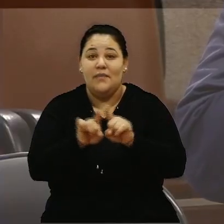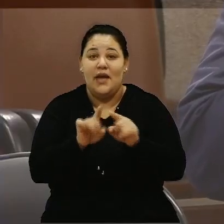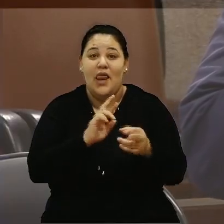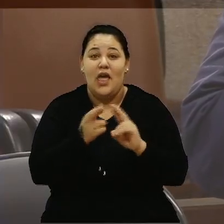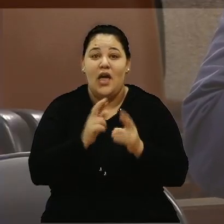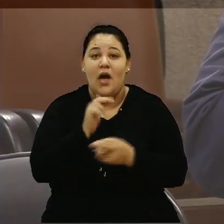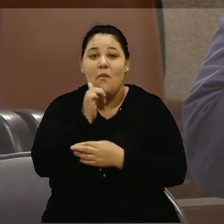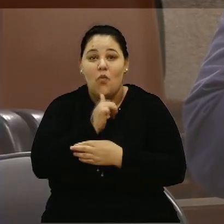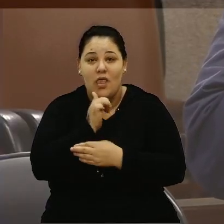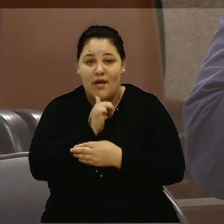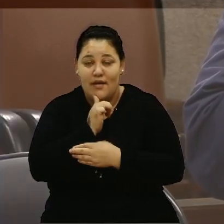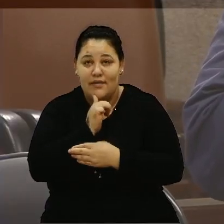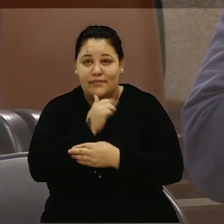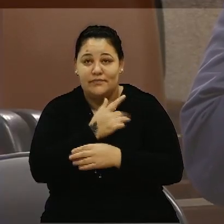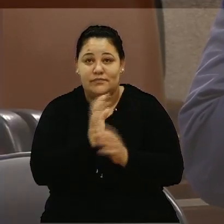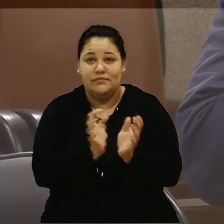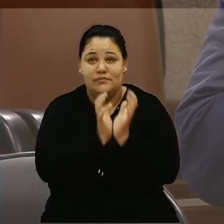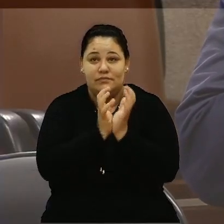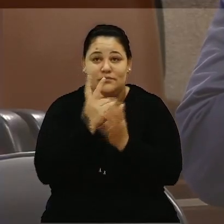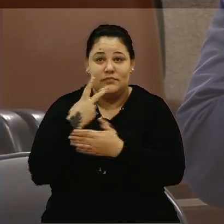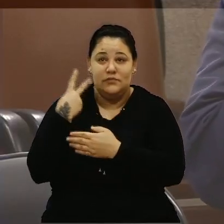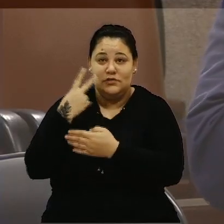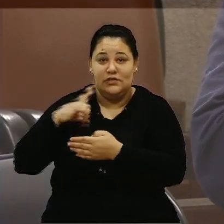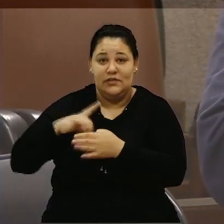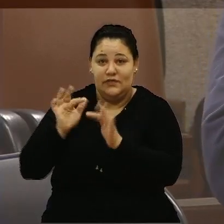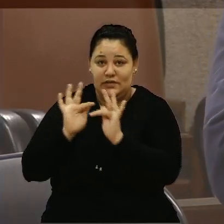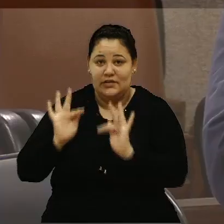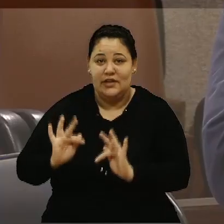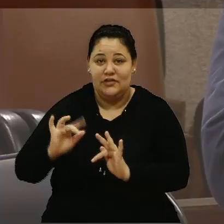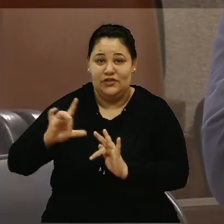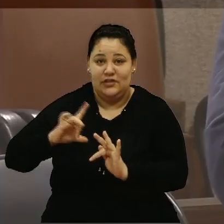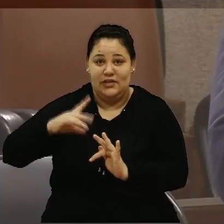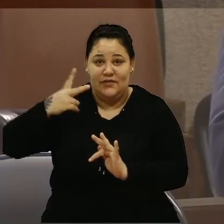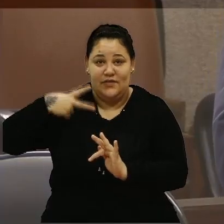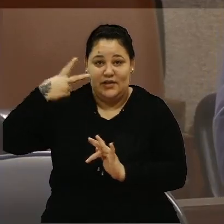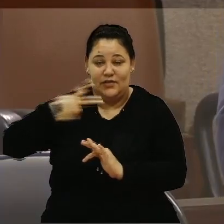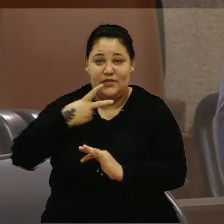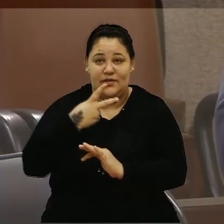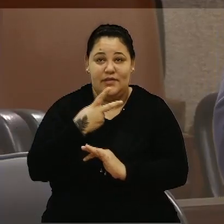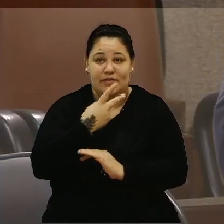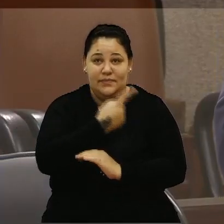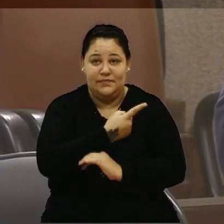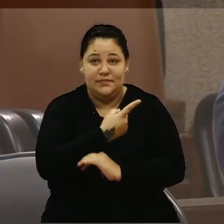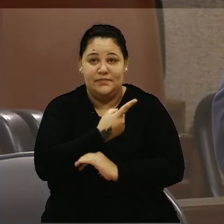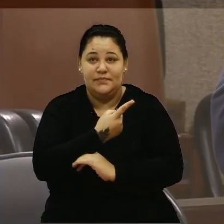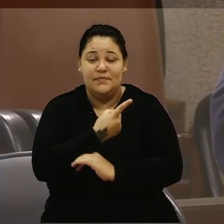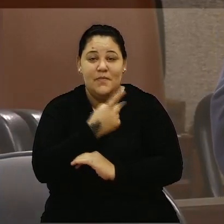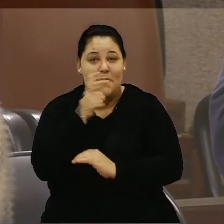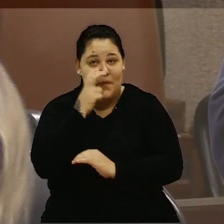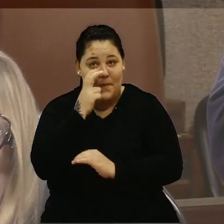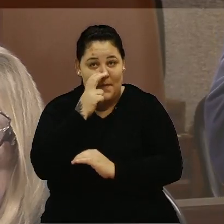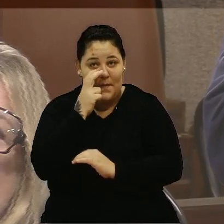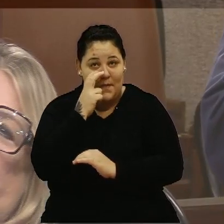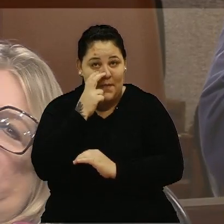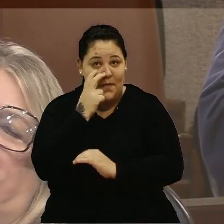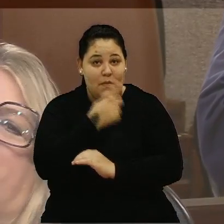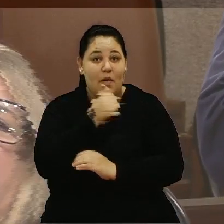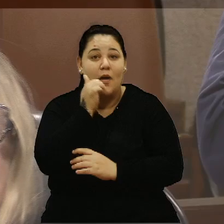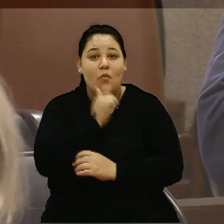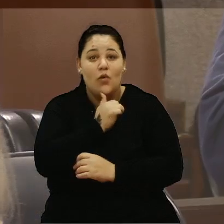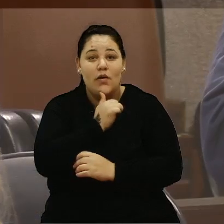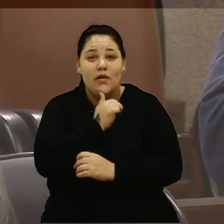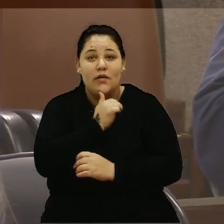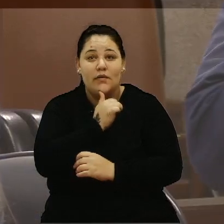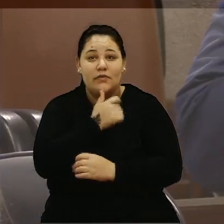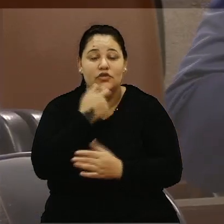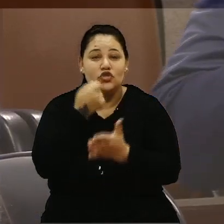colegas vereadoras, e eu tenho a felicidade de ter a vereadora Andressa na bancada do PDT, a vereadora Andressa Malman, uma mulher